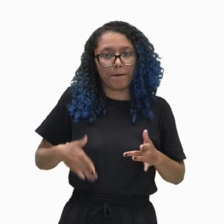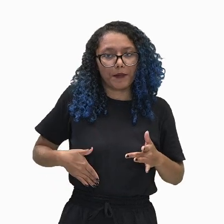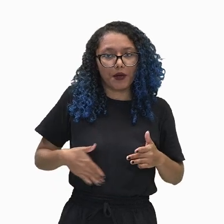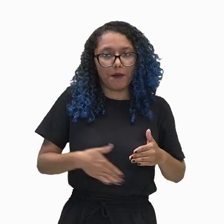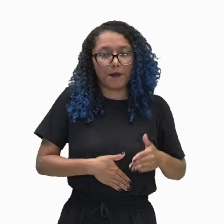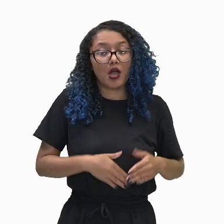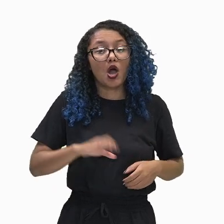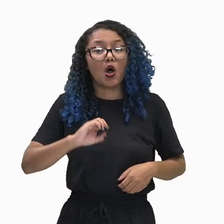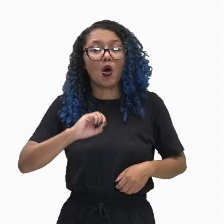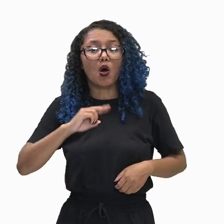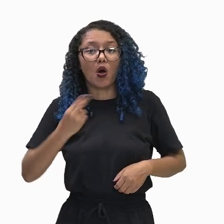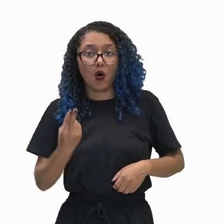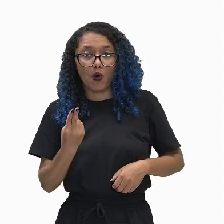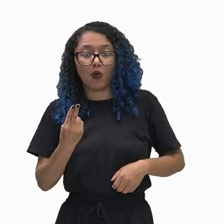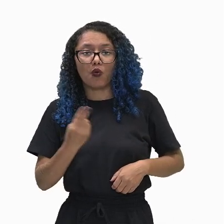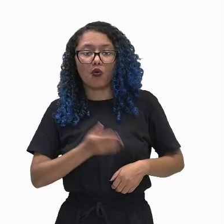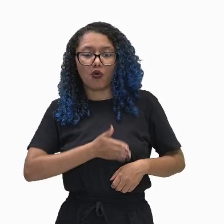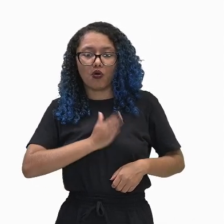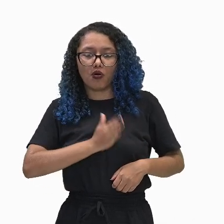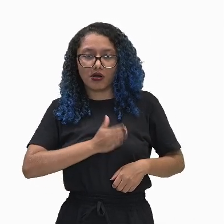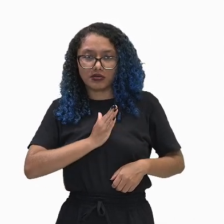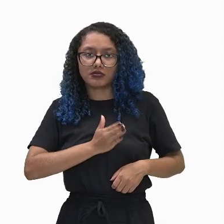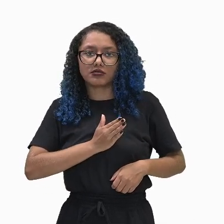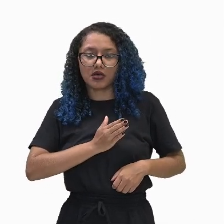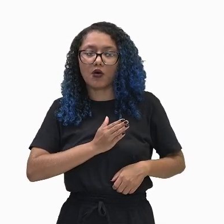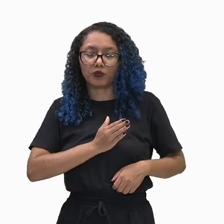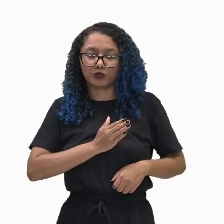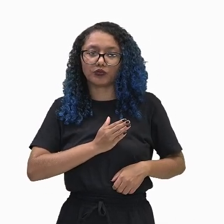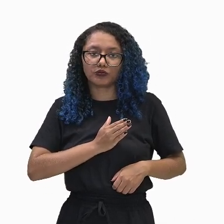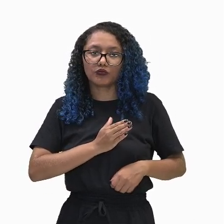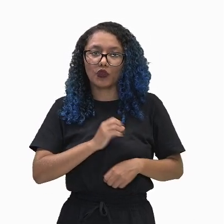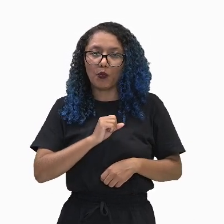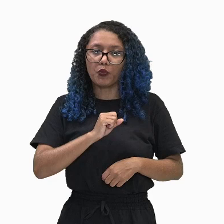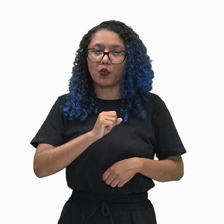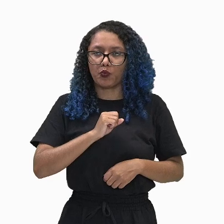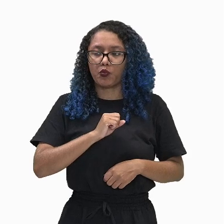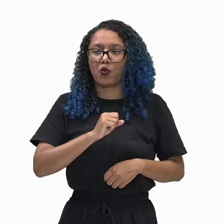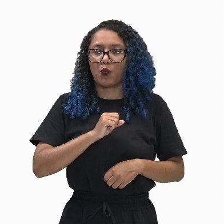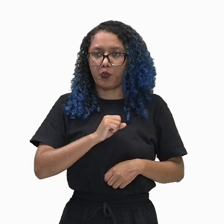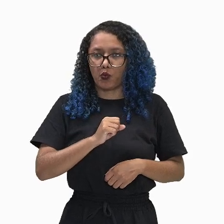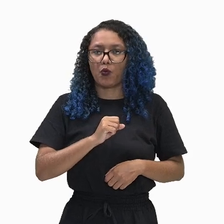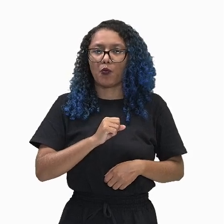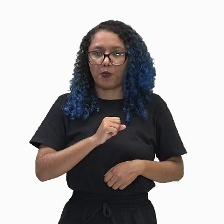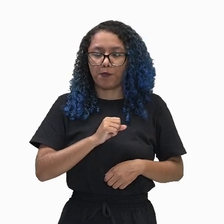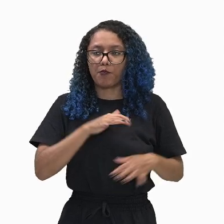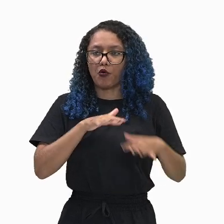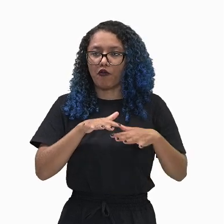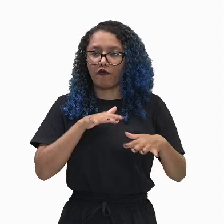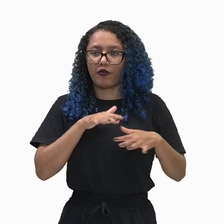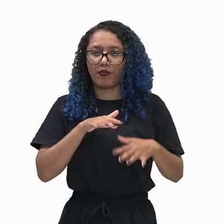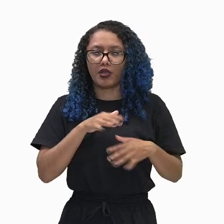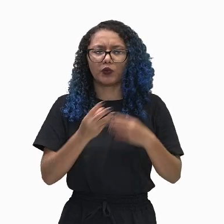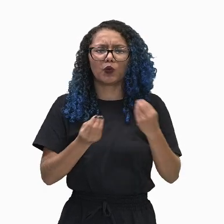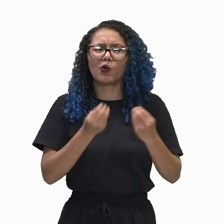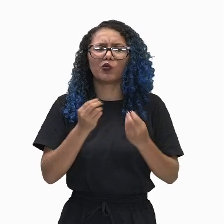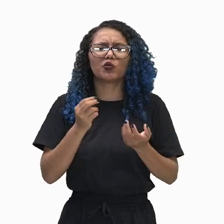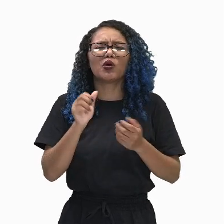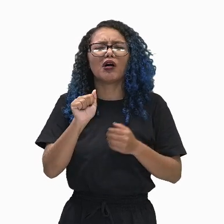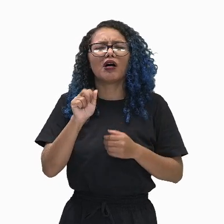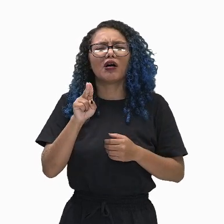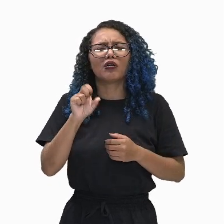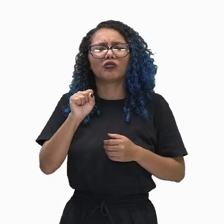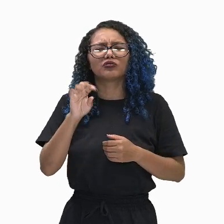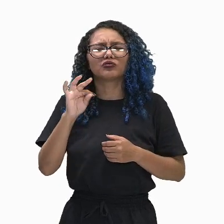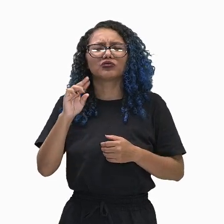ausculta dos batimentos cardíacos. Isso mesmo que vocês estão vendo, é ausculto. O que seria isso, professora? É